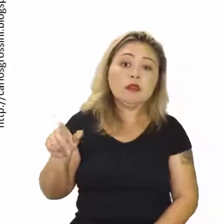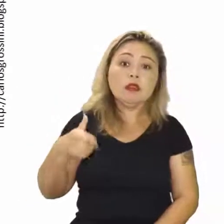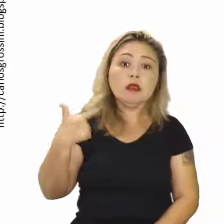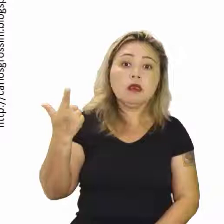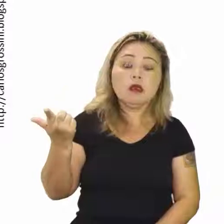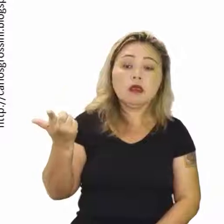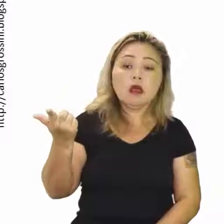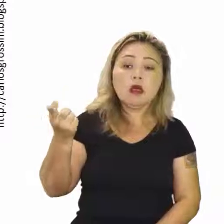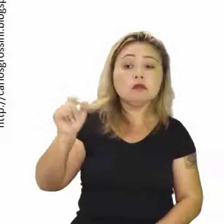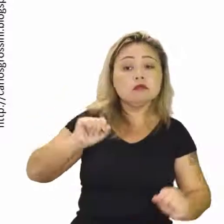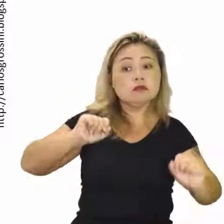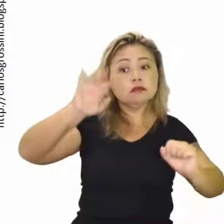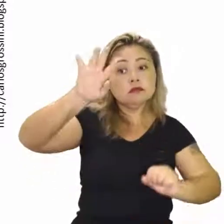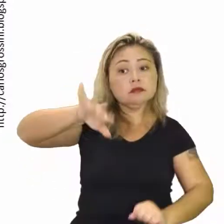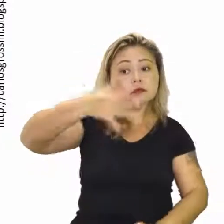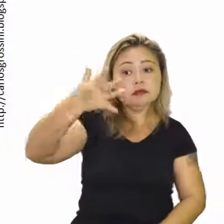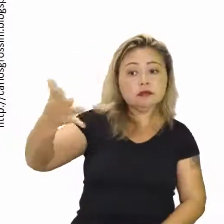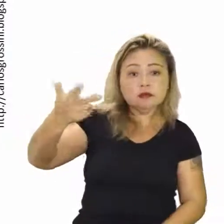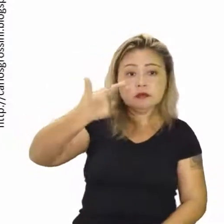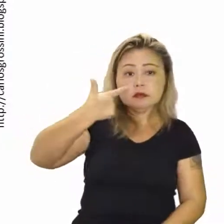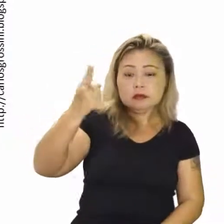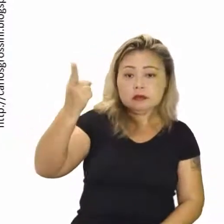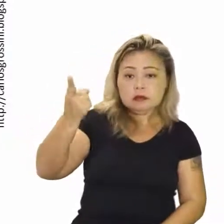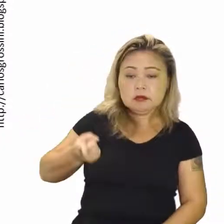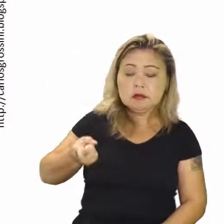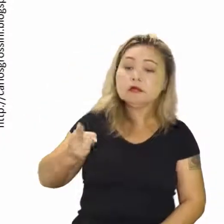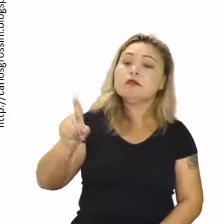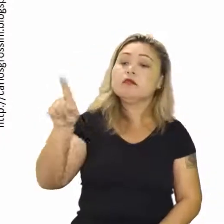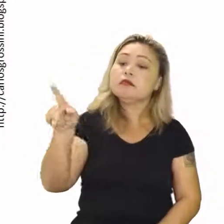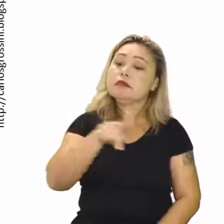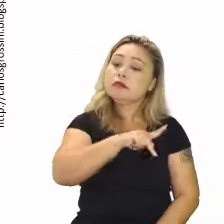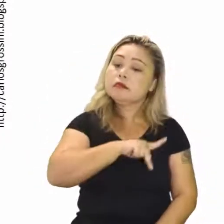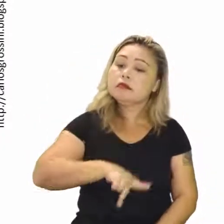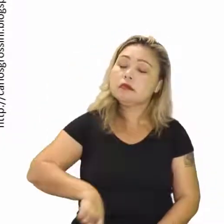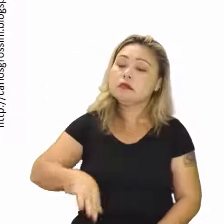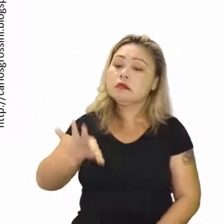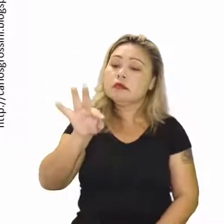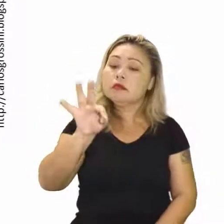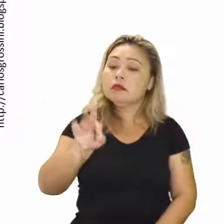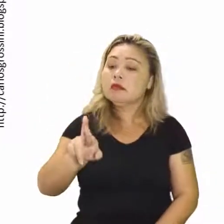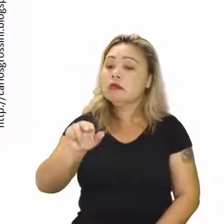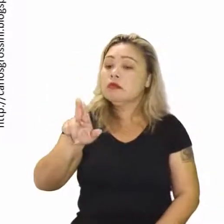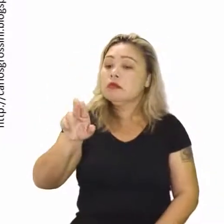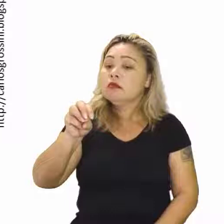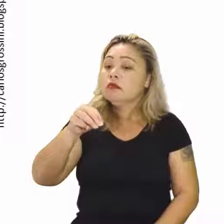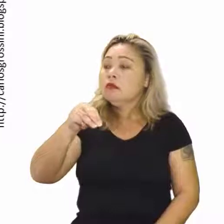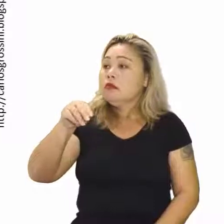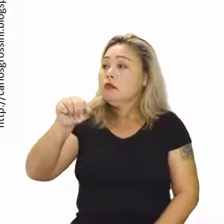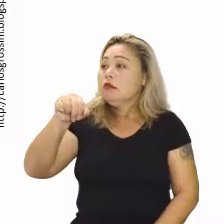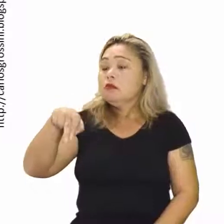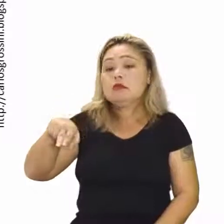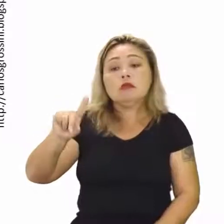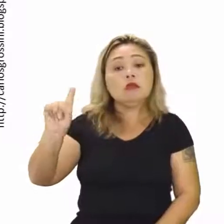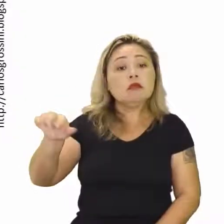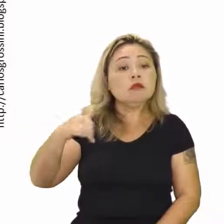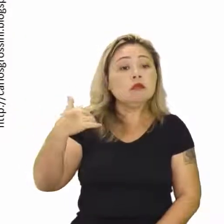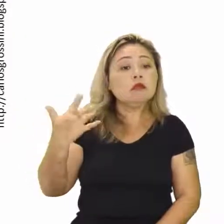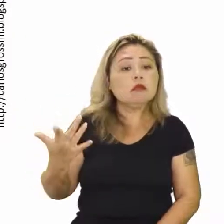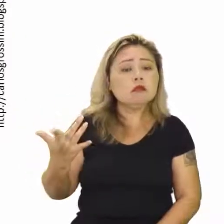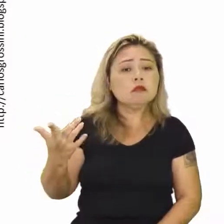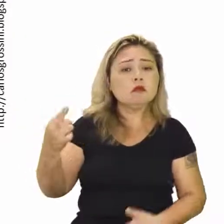Olha aqui nesse quadro, aí o presidente Truman, olha aqui nesse quadro, o quanto de